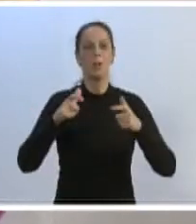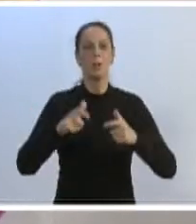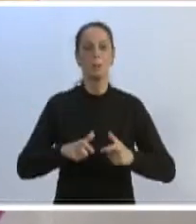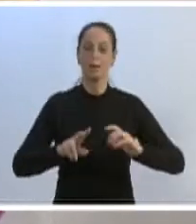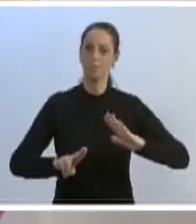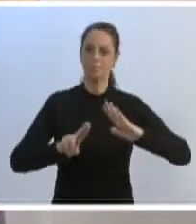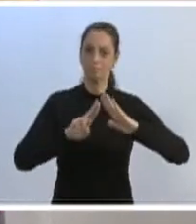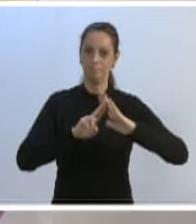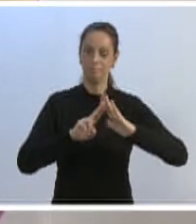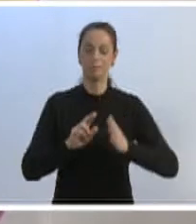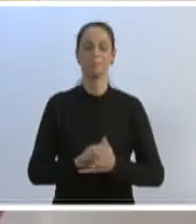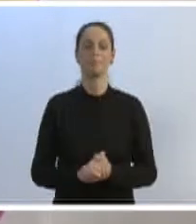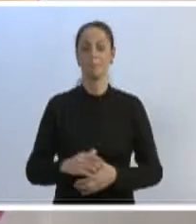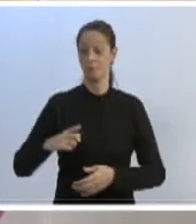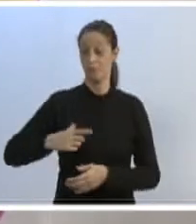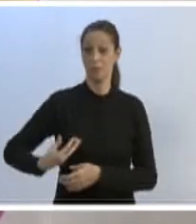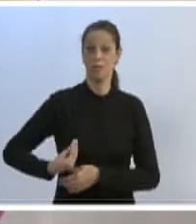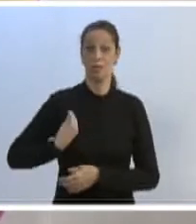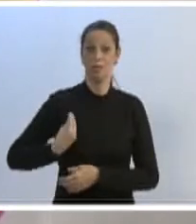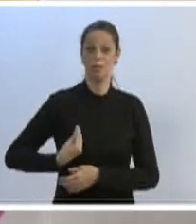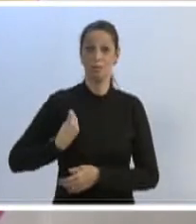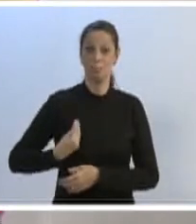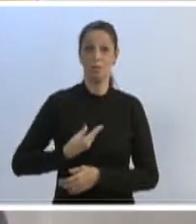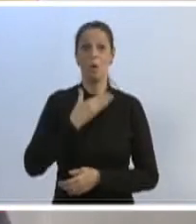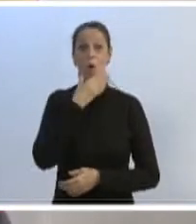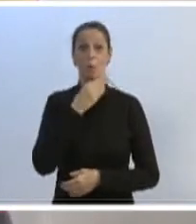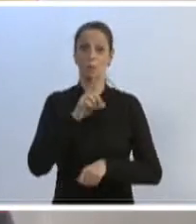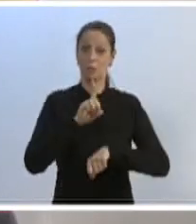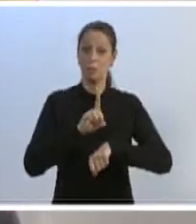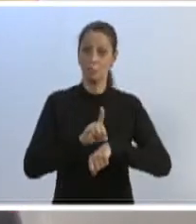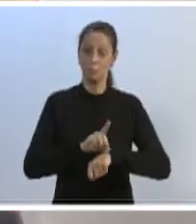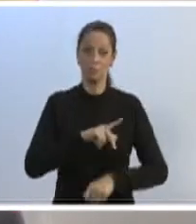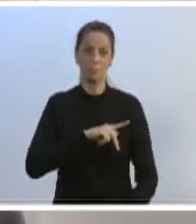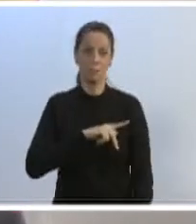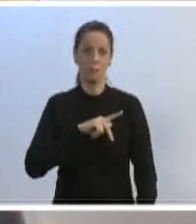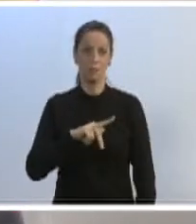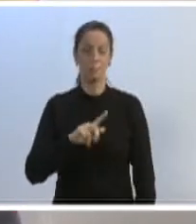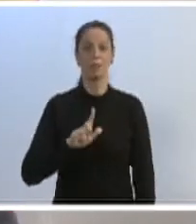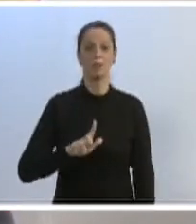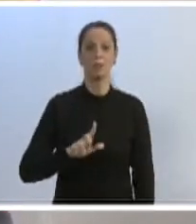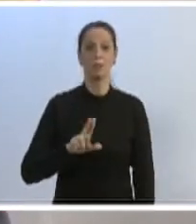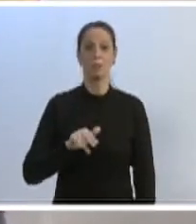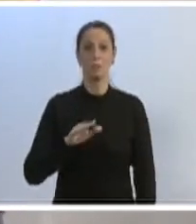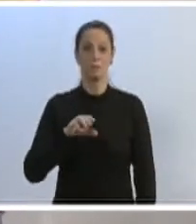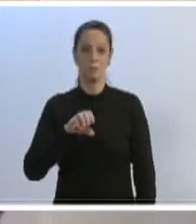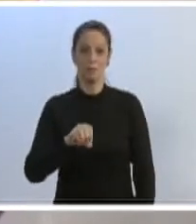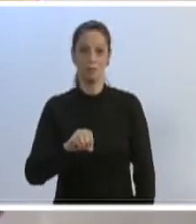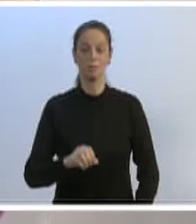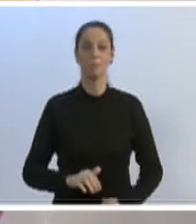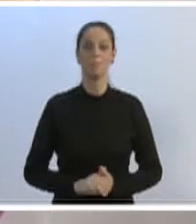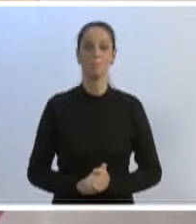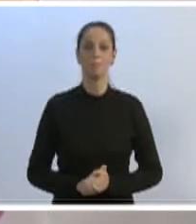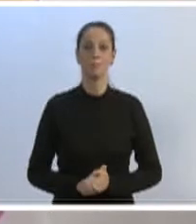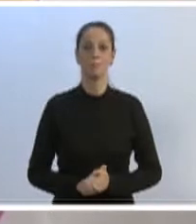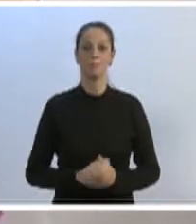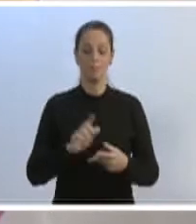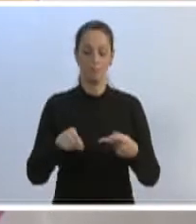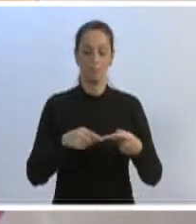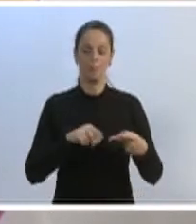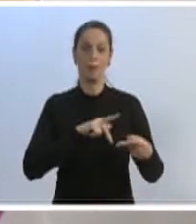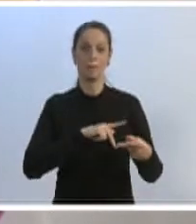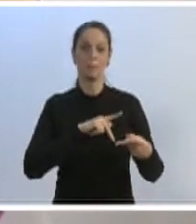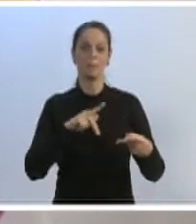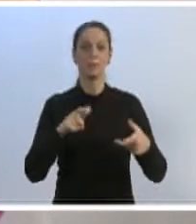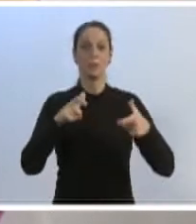Havan, com a presença do seu diretor-presidente, o Luciano Han, o presidente do Lira